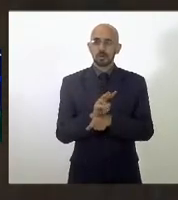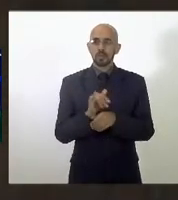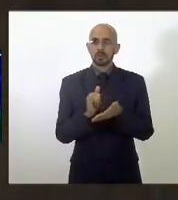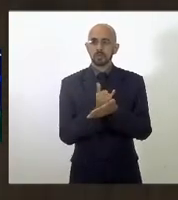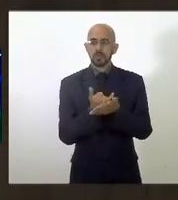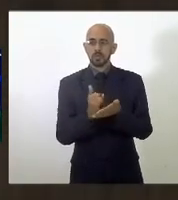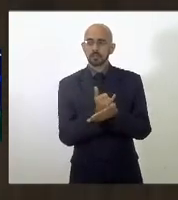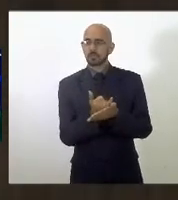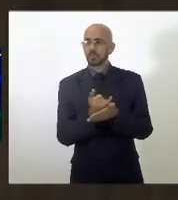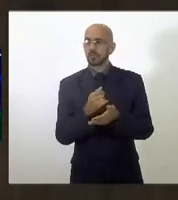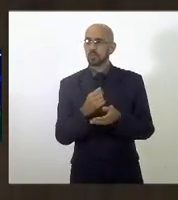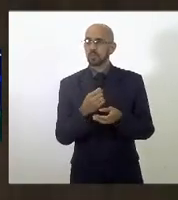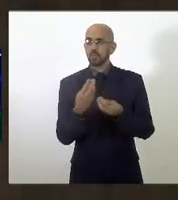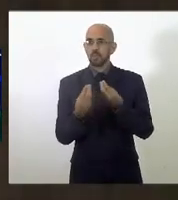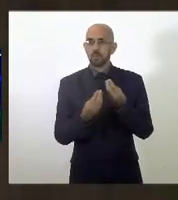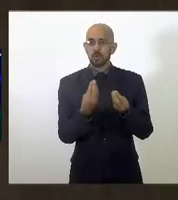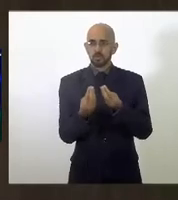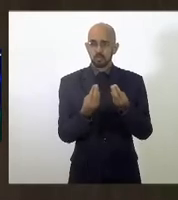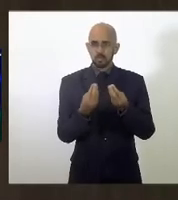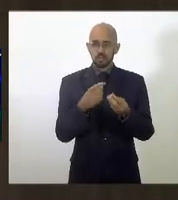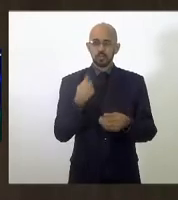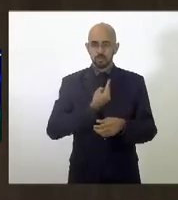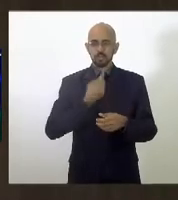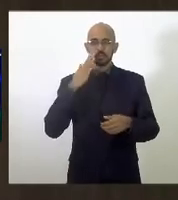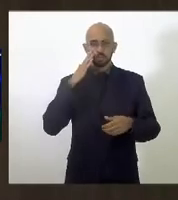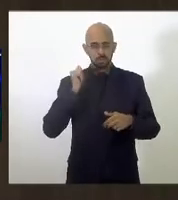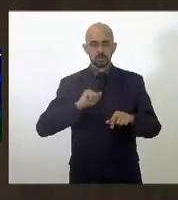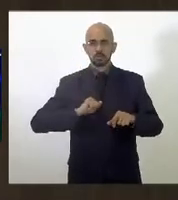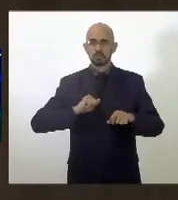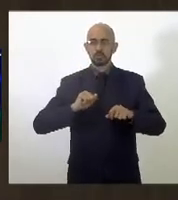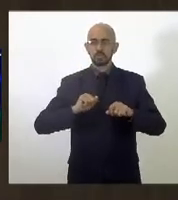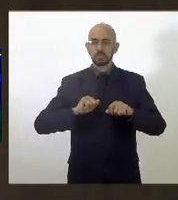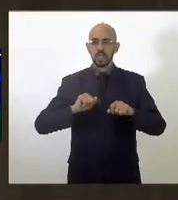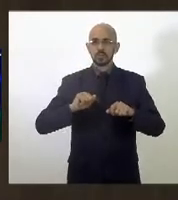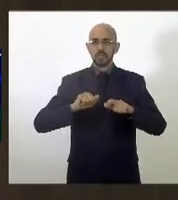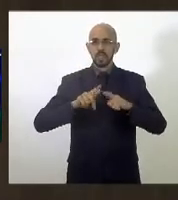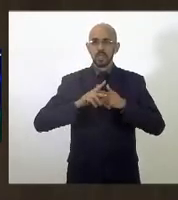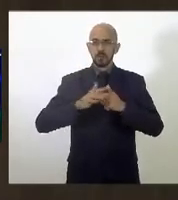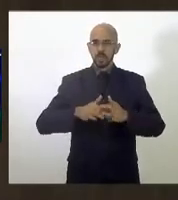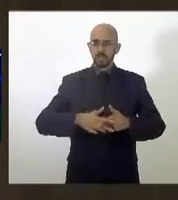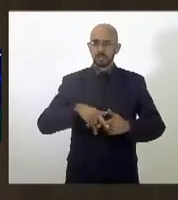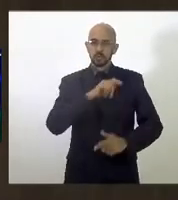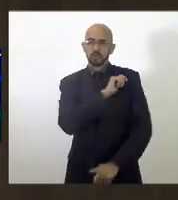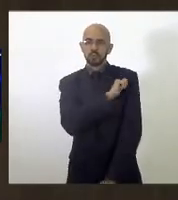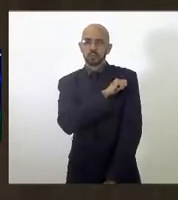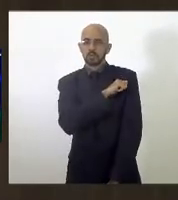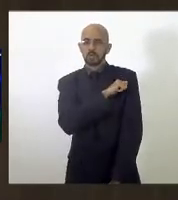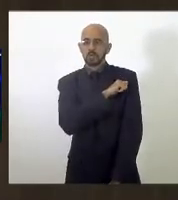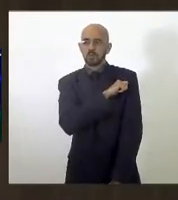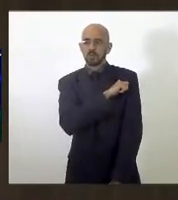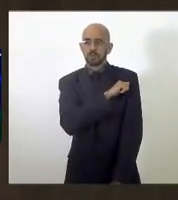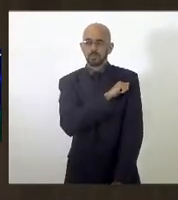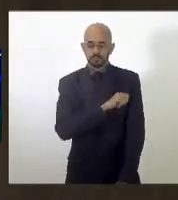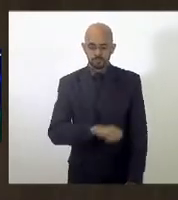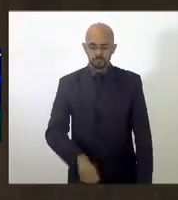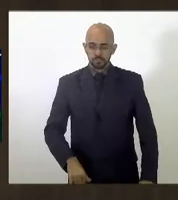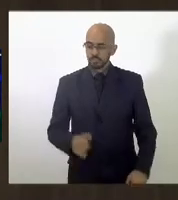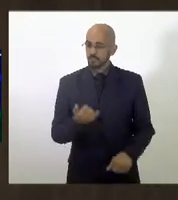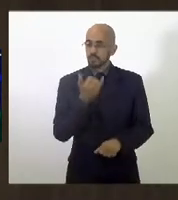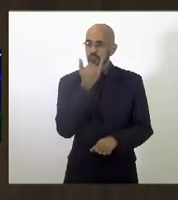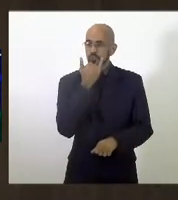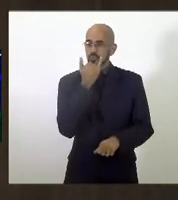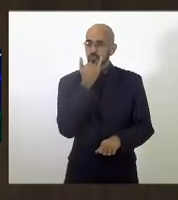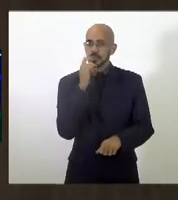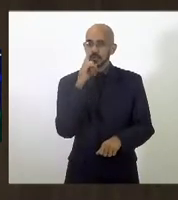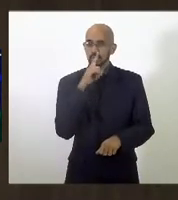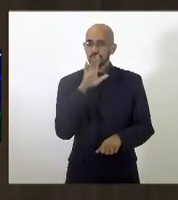nós sabemos que o regime de recuperação fiscal é, no fundo, né, uma página da agenda de